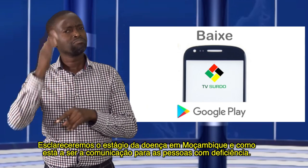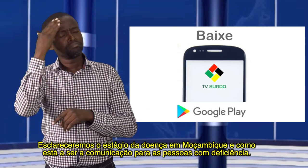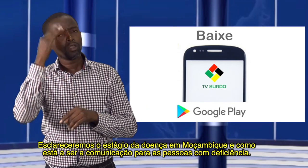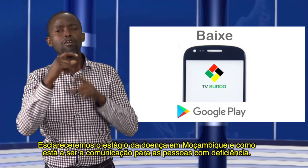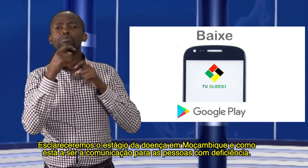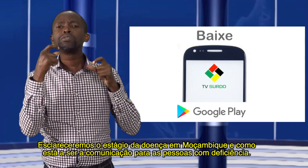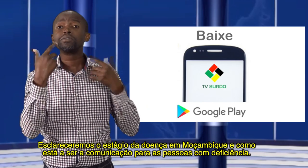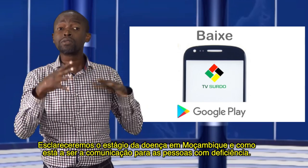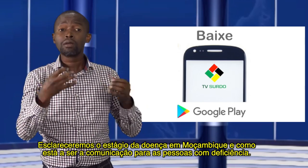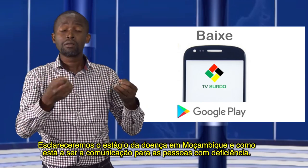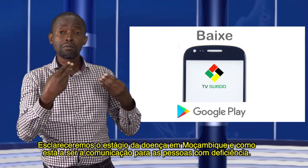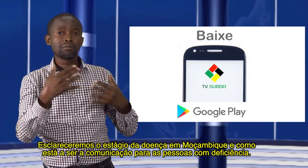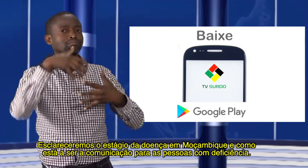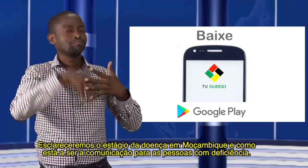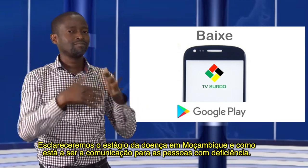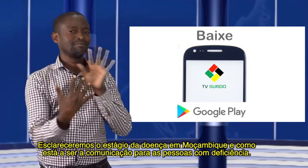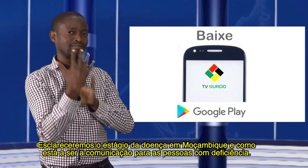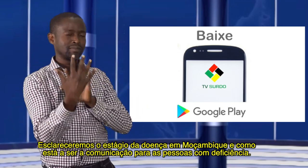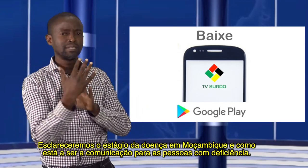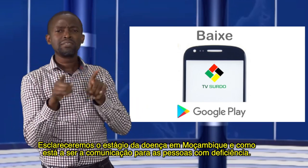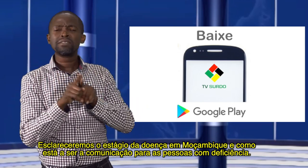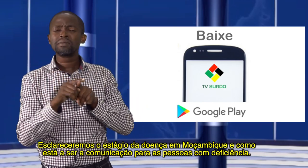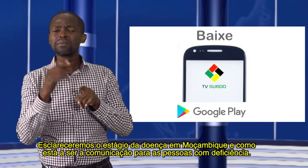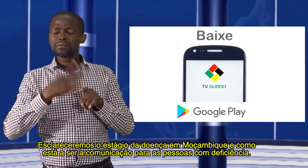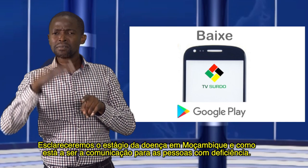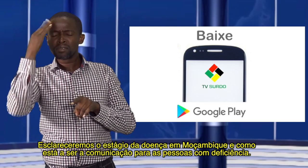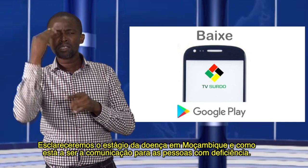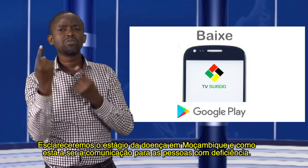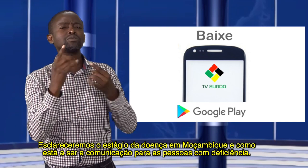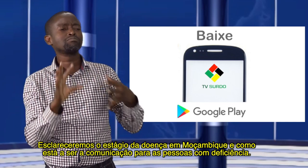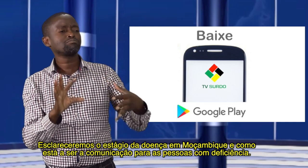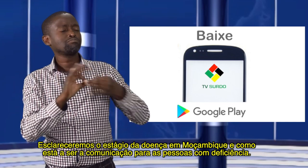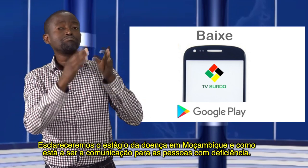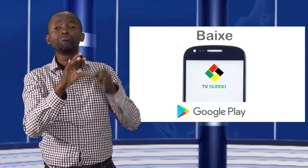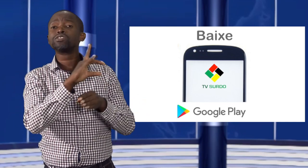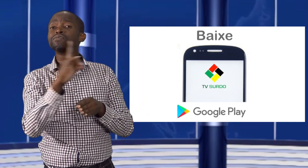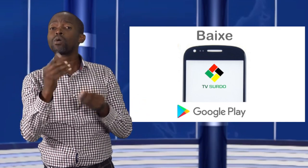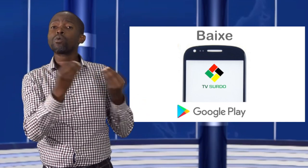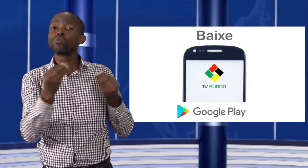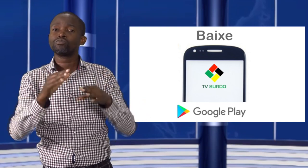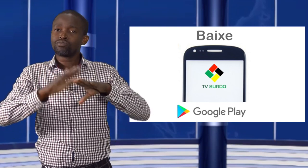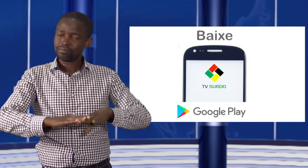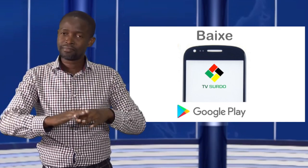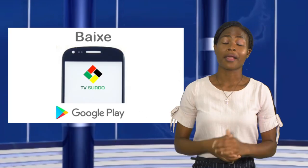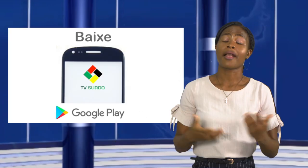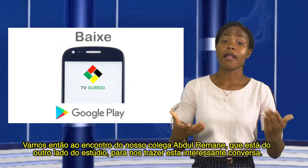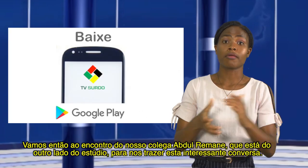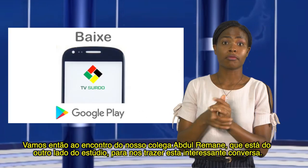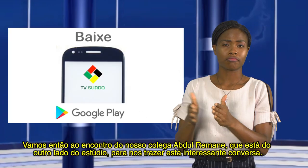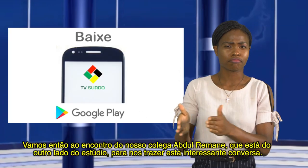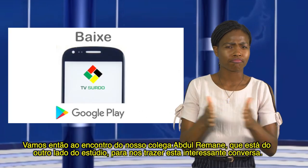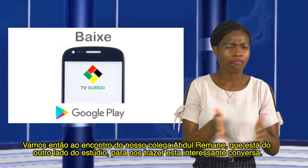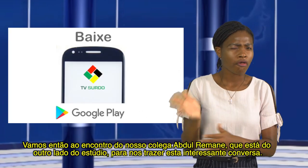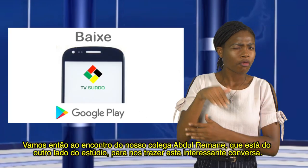em Moçambique e como está a ser a comunicação para pessoas com deficiência. Vamos